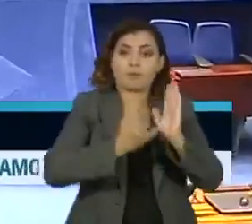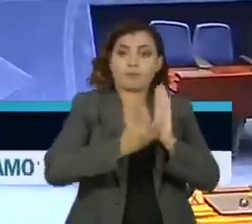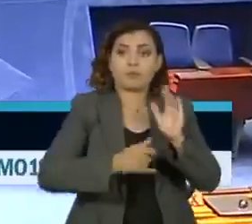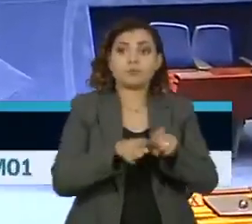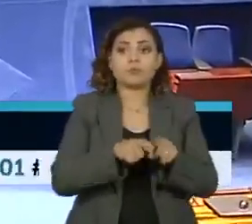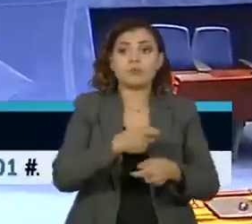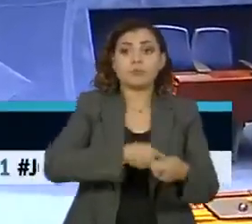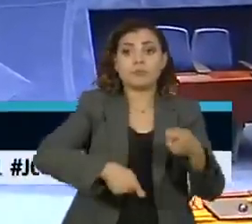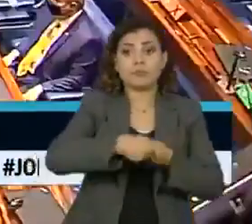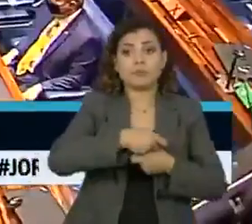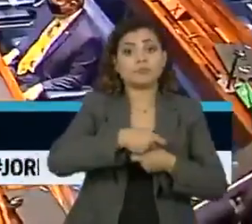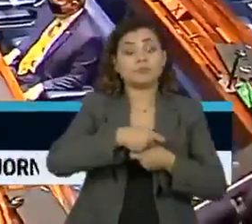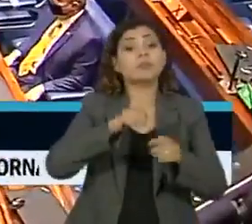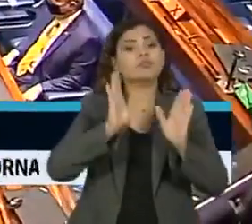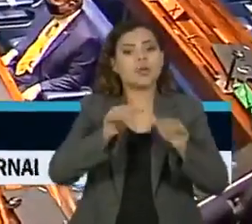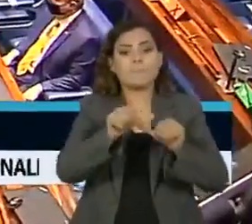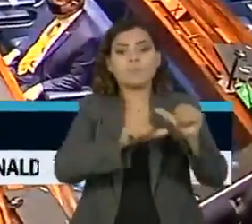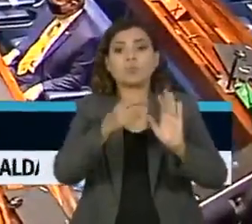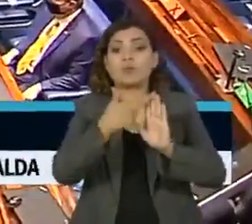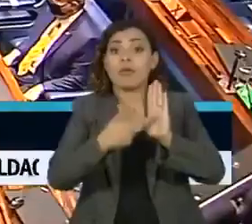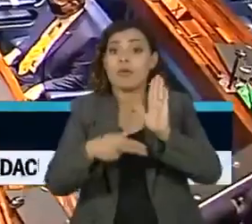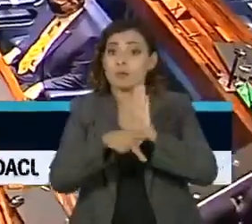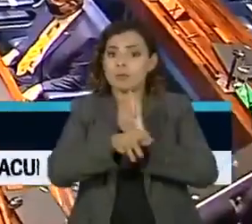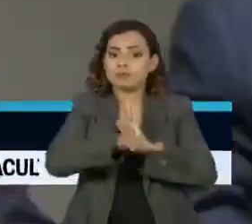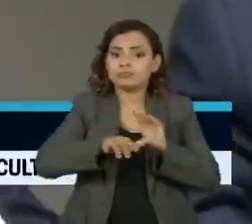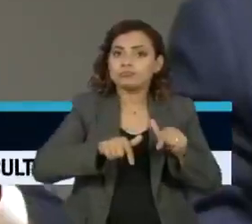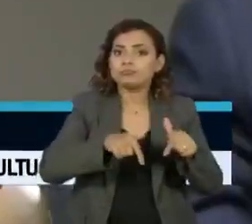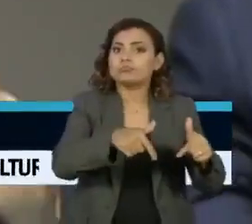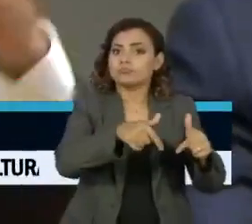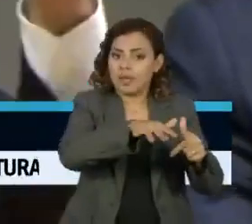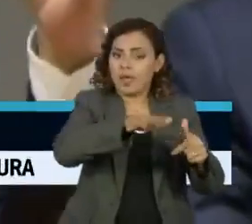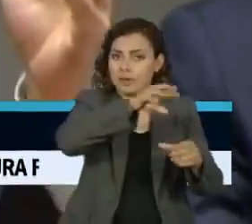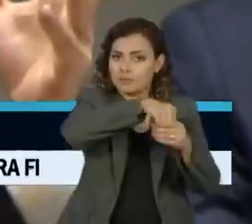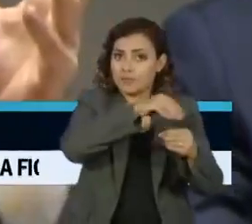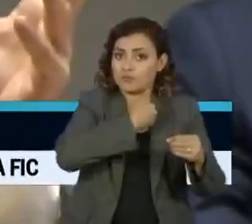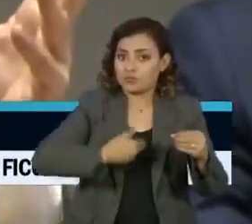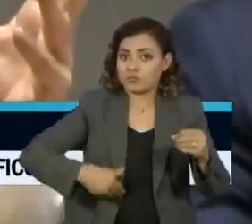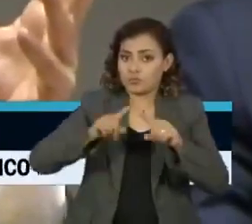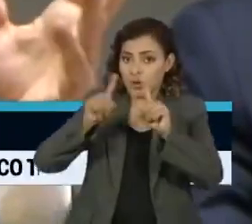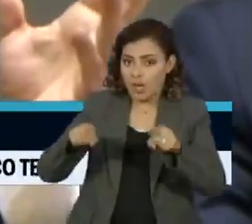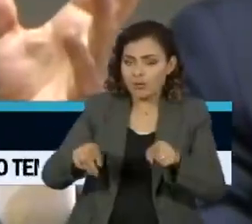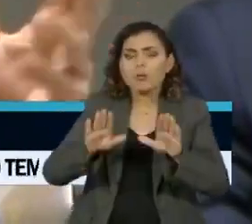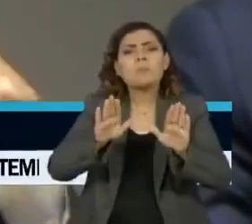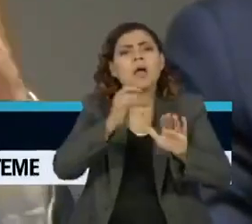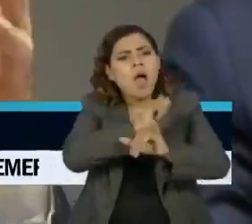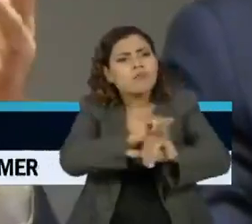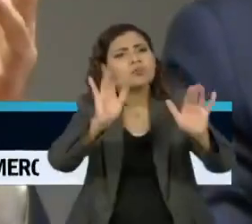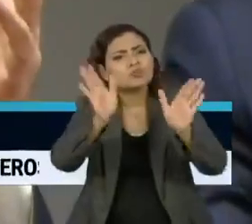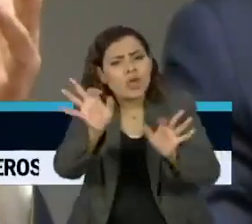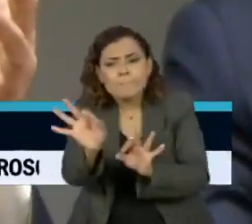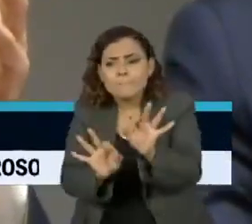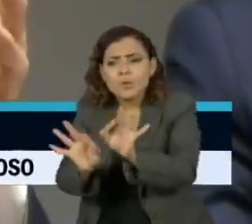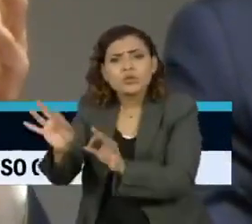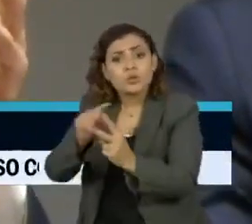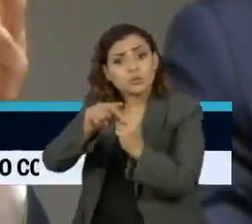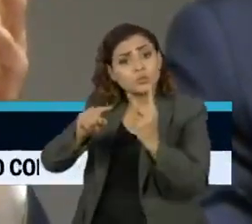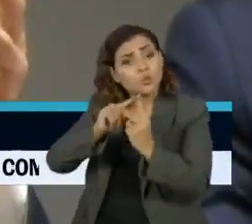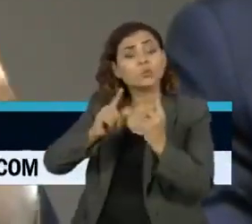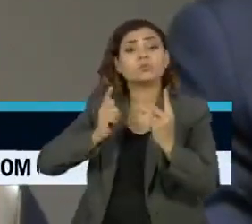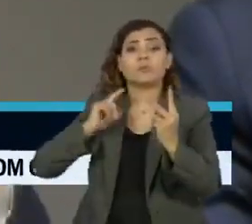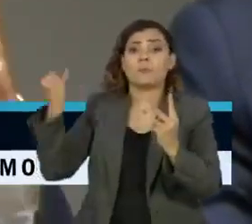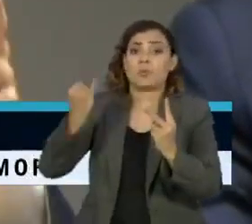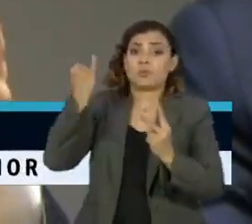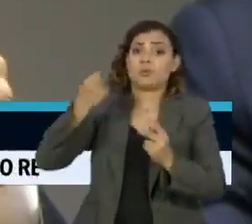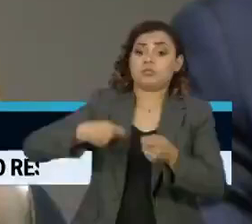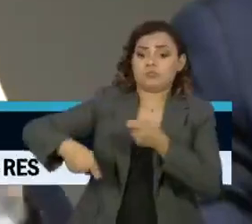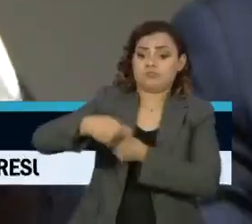e administrativa que muda as regras do funcionalismo ele manifestou mais de uma vez que os dois projetos são essenciais paraa